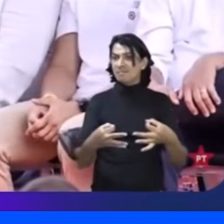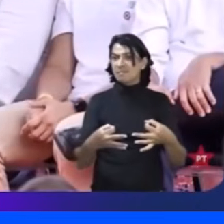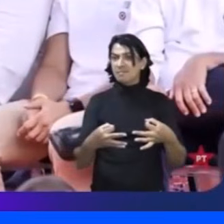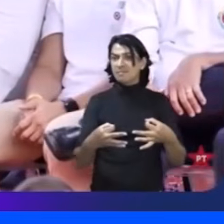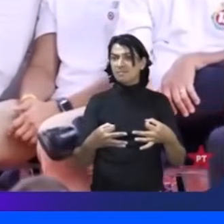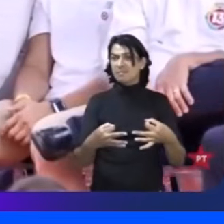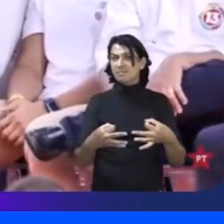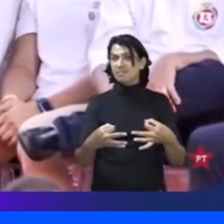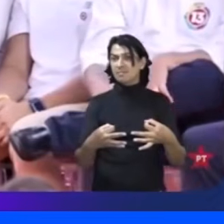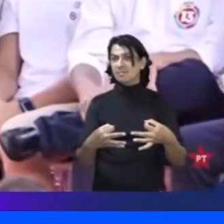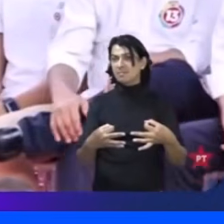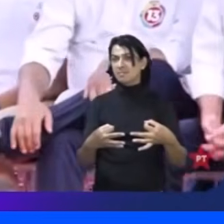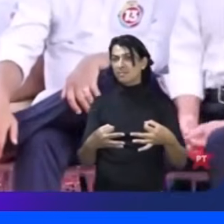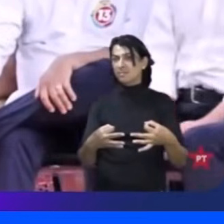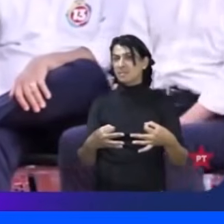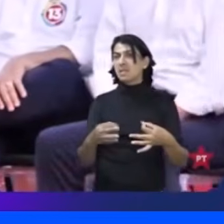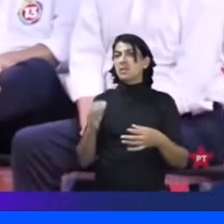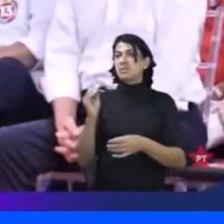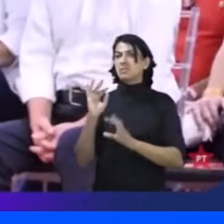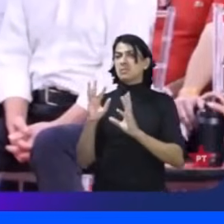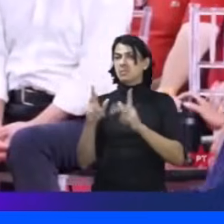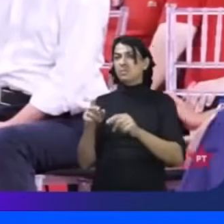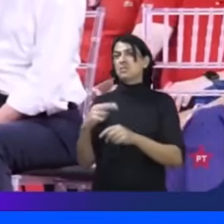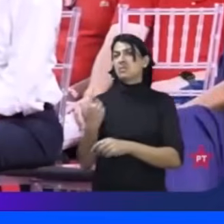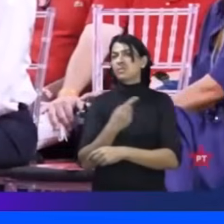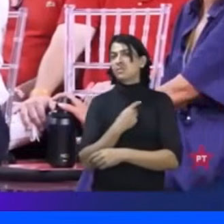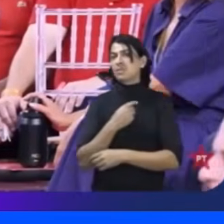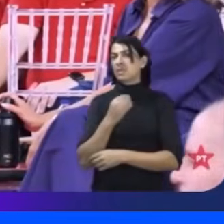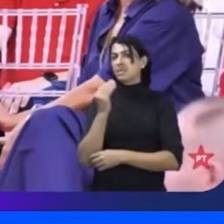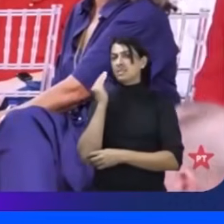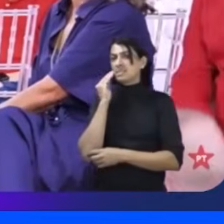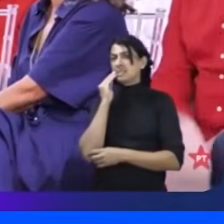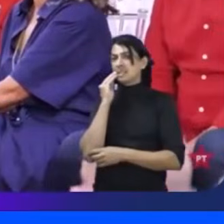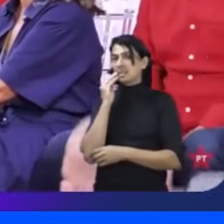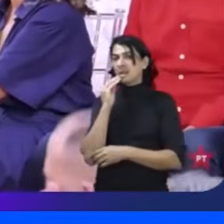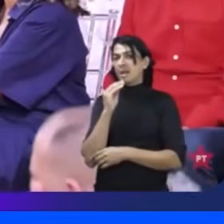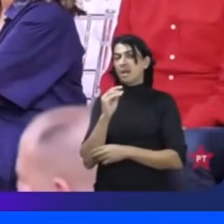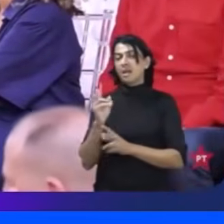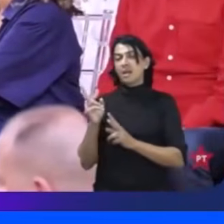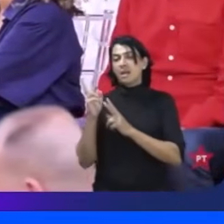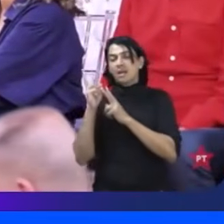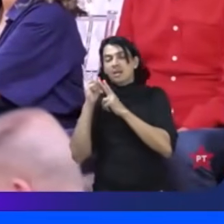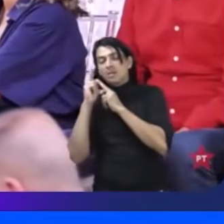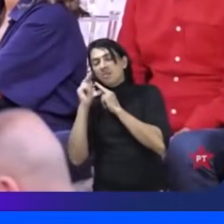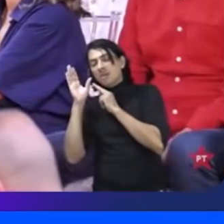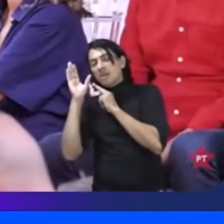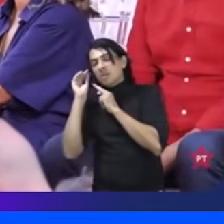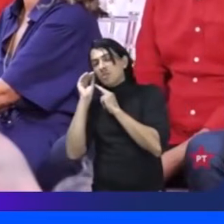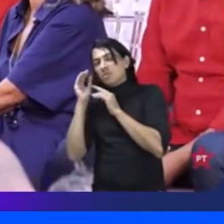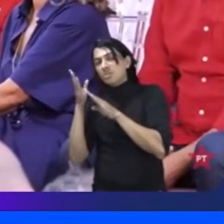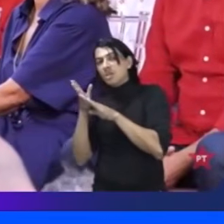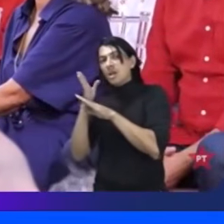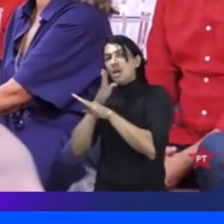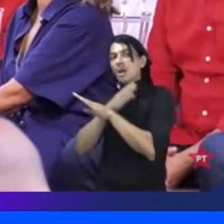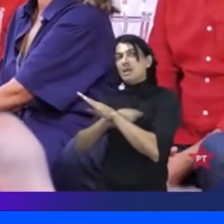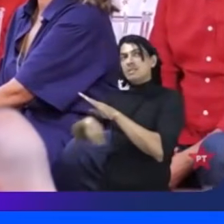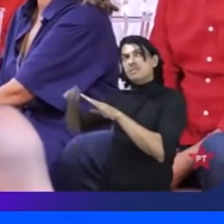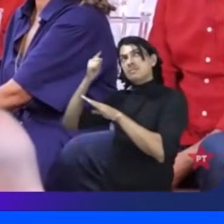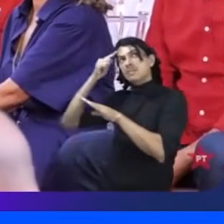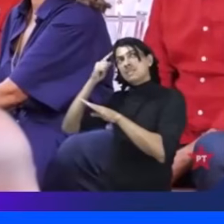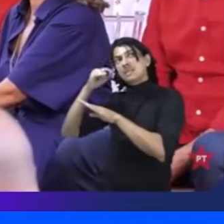que toda noite ao deitar colocar a cabeça no travesseiro e saber se o nosso dia